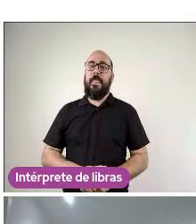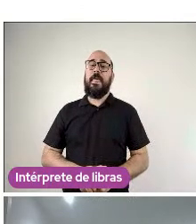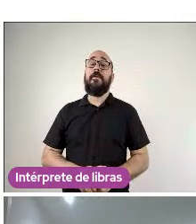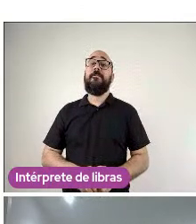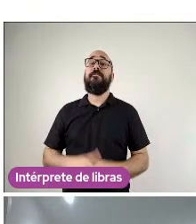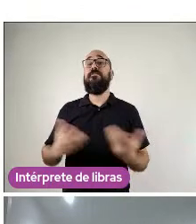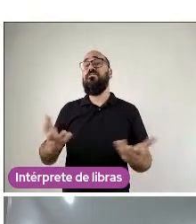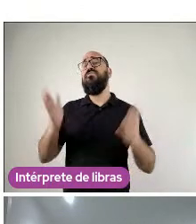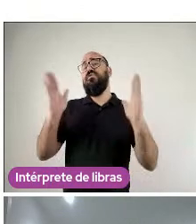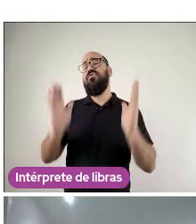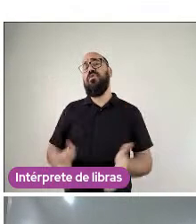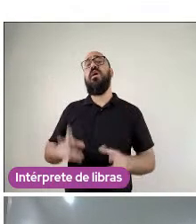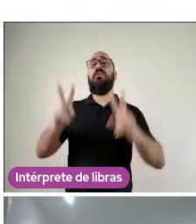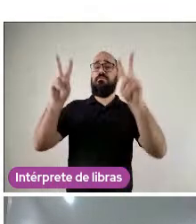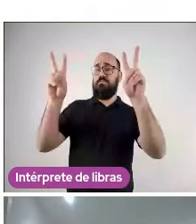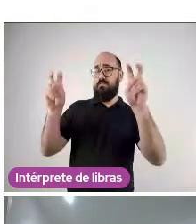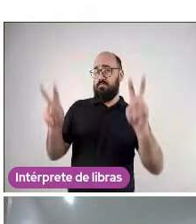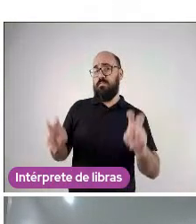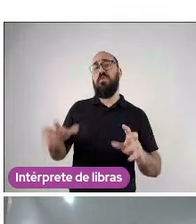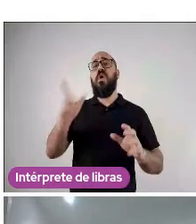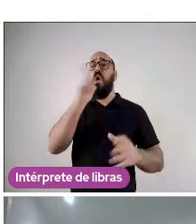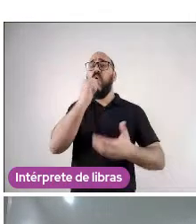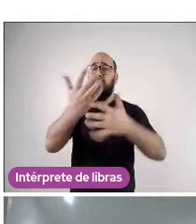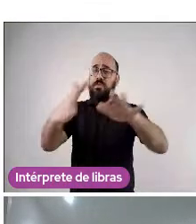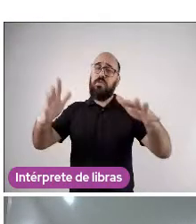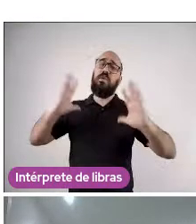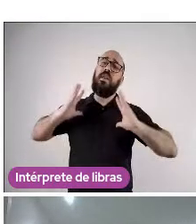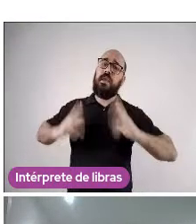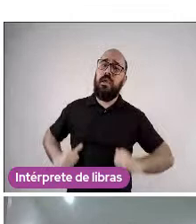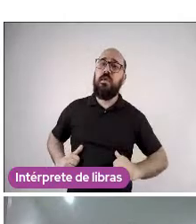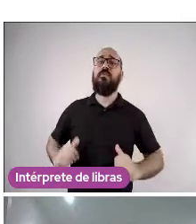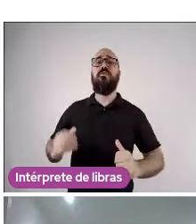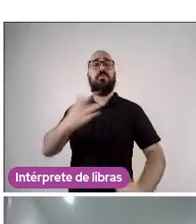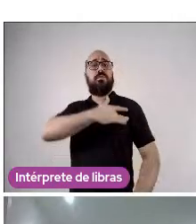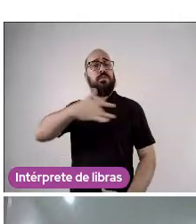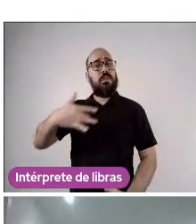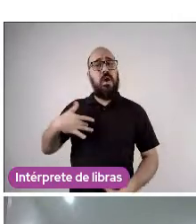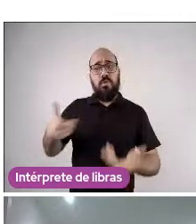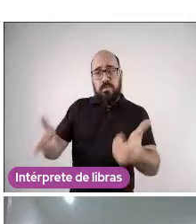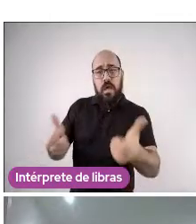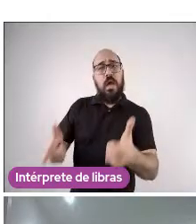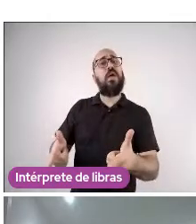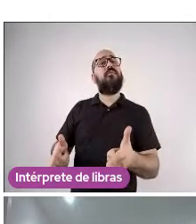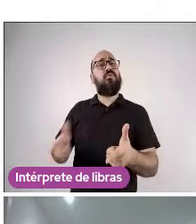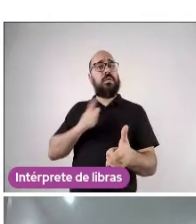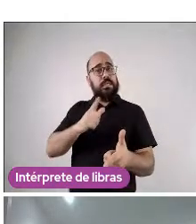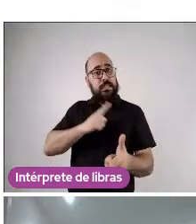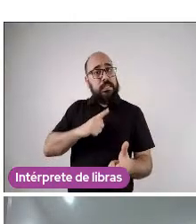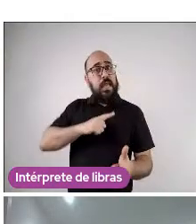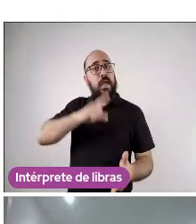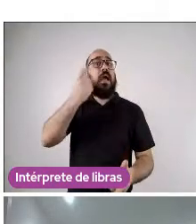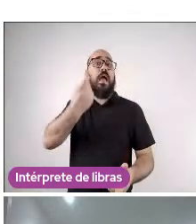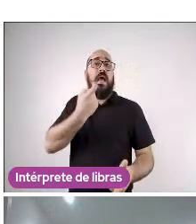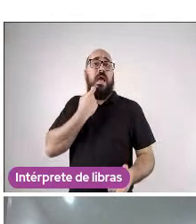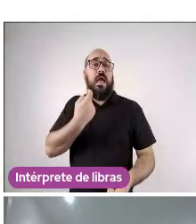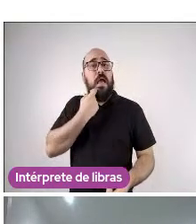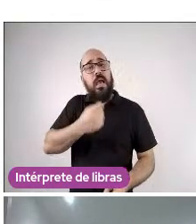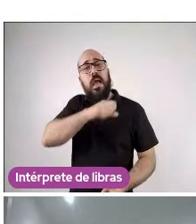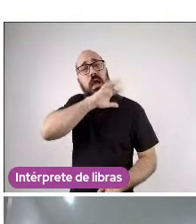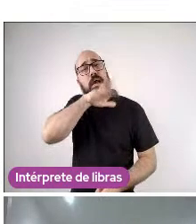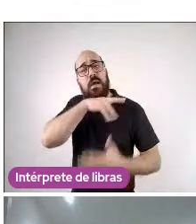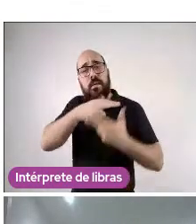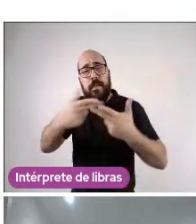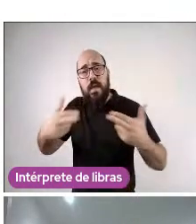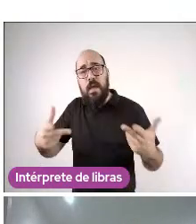muito sobre isso aqui: um oceano limpo, um oceano saudável e resiliente, produtivo, um oceano previsto, seguro,